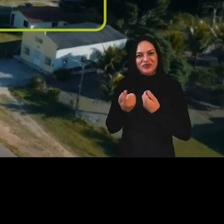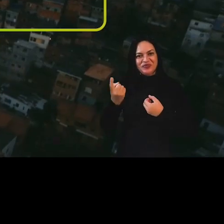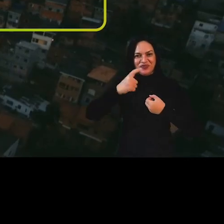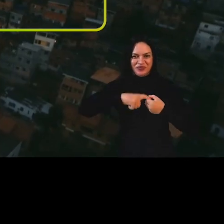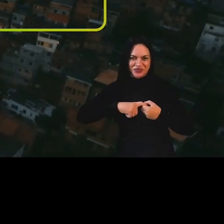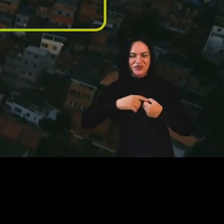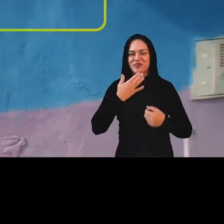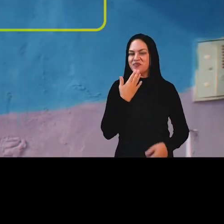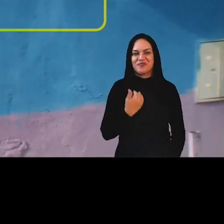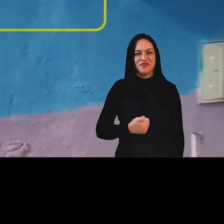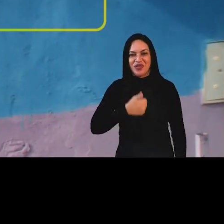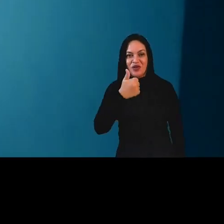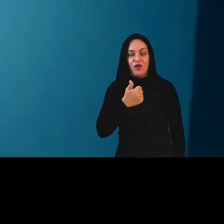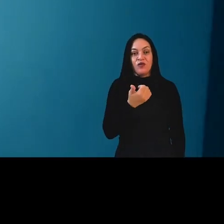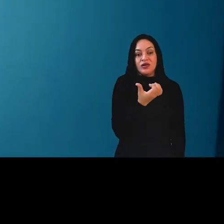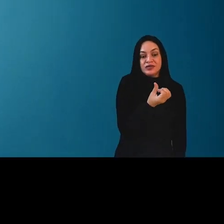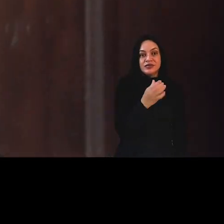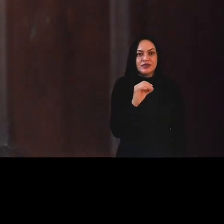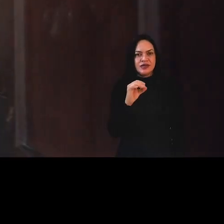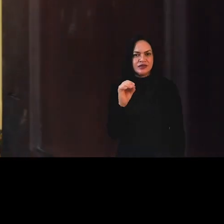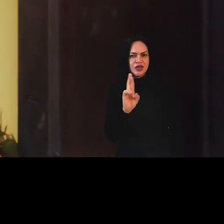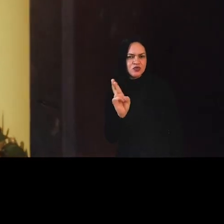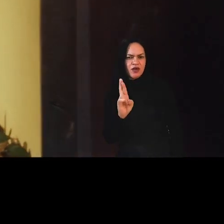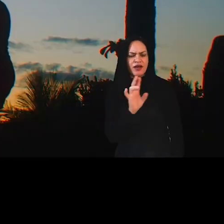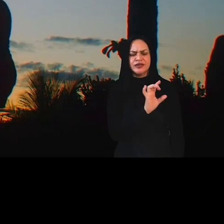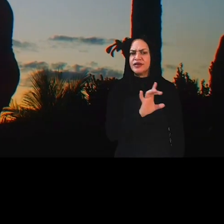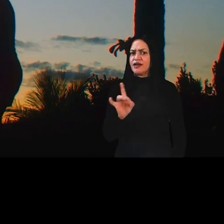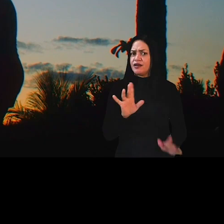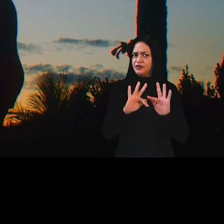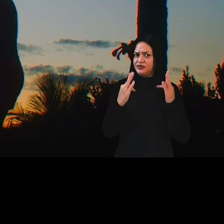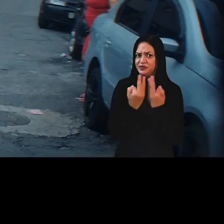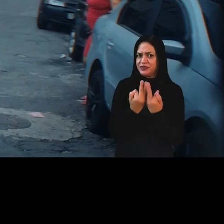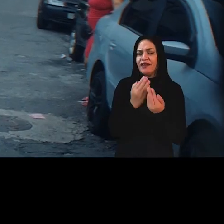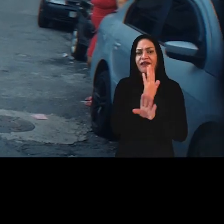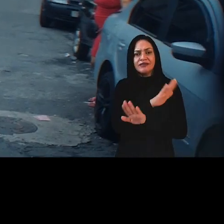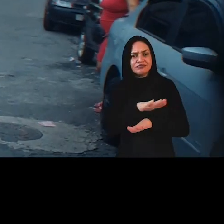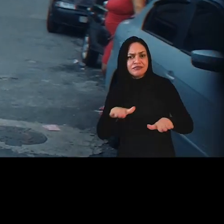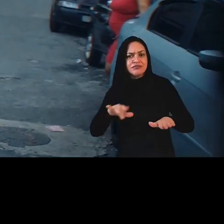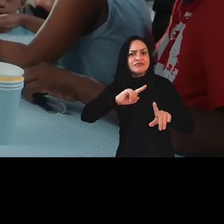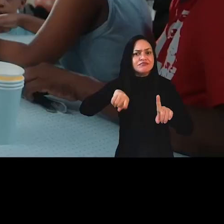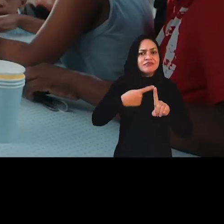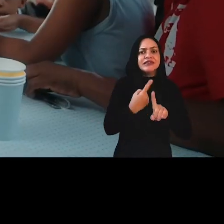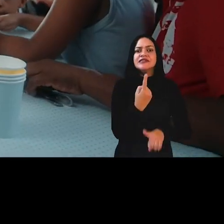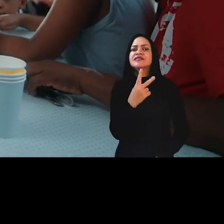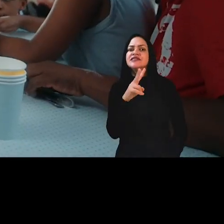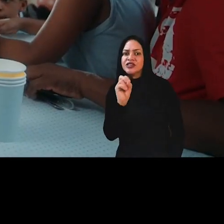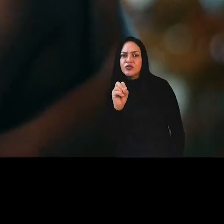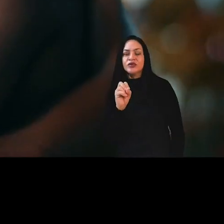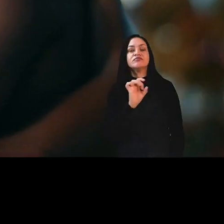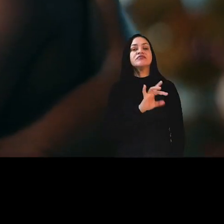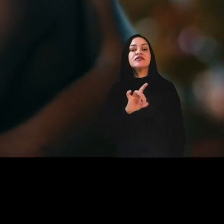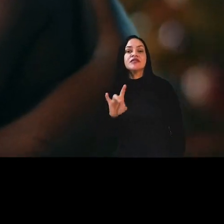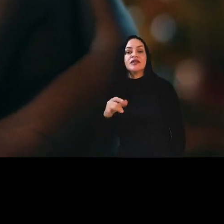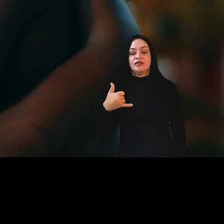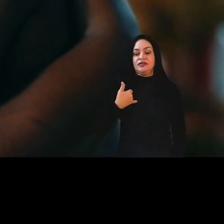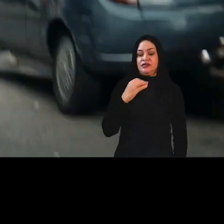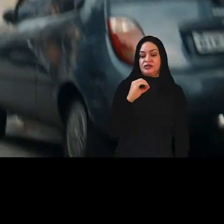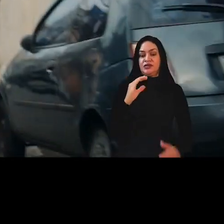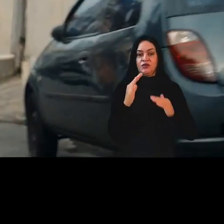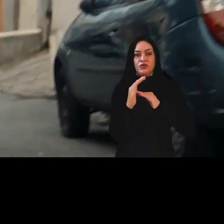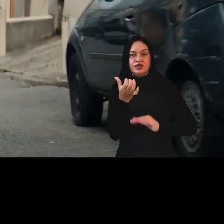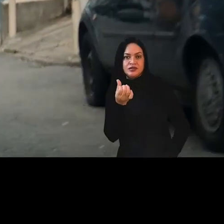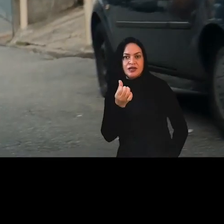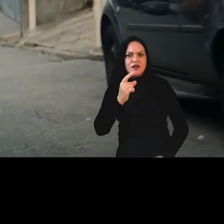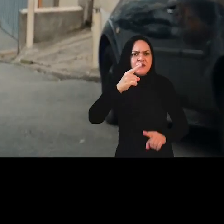O Bolsa Família voltou e voltou ainda melhor. Serão R$600 por família, mais R$150 para cada criança de